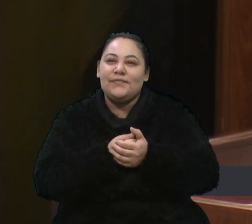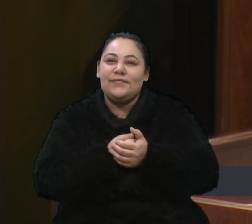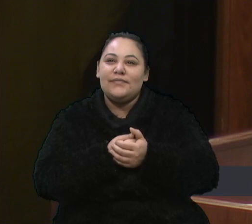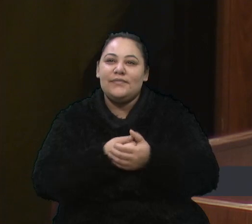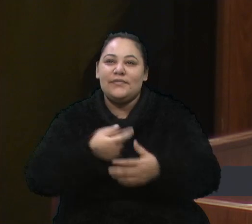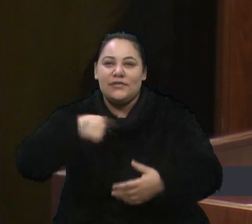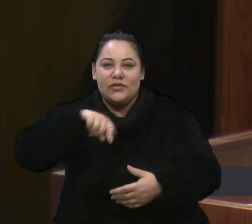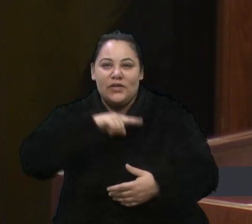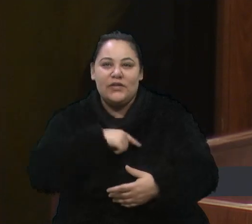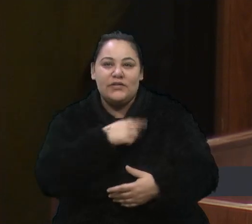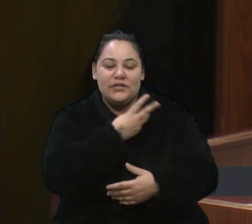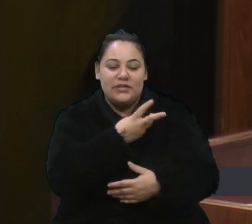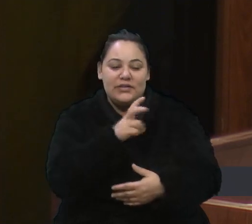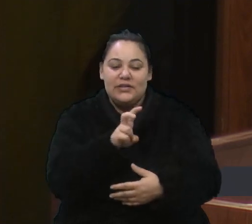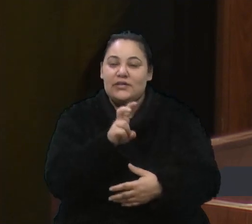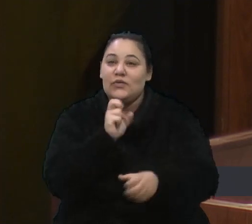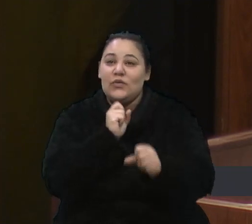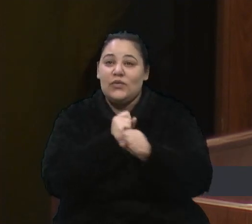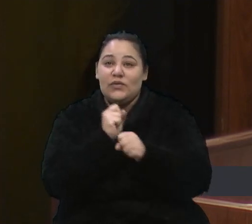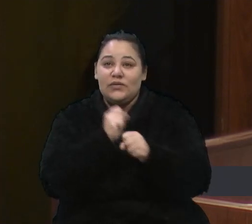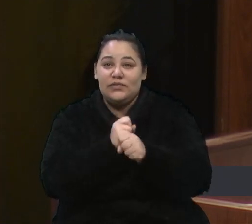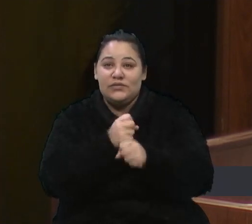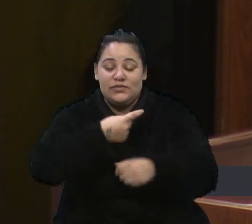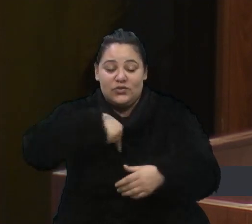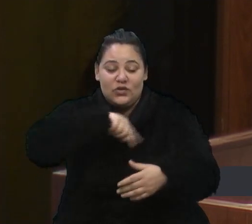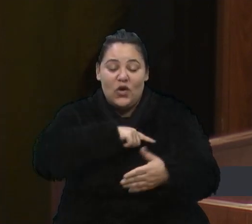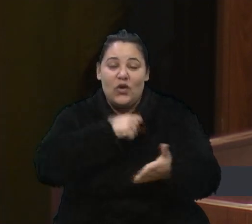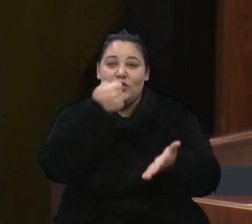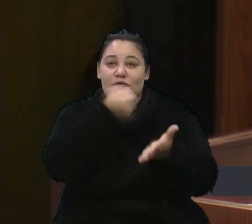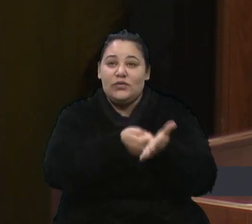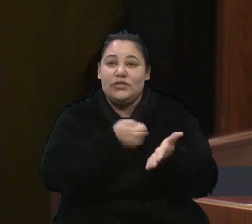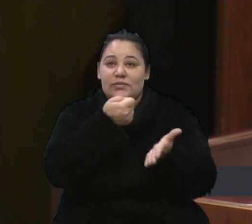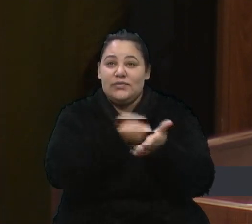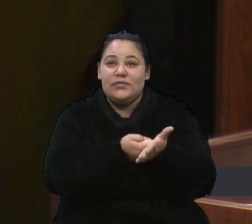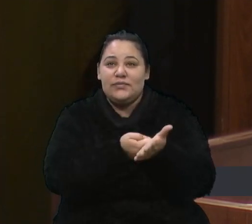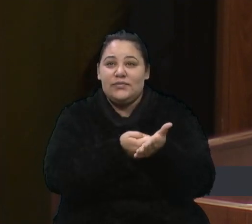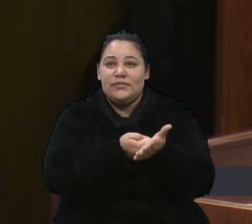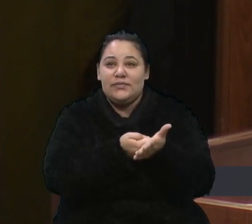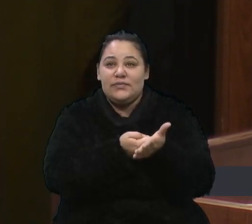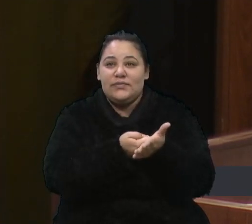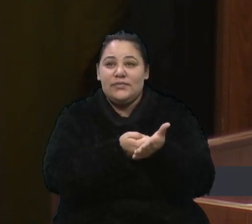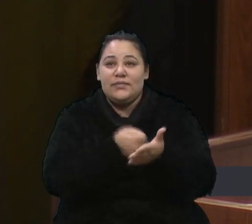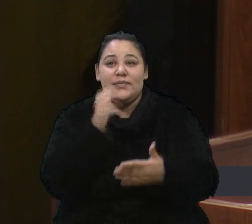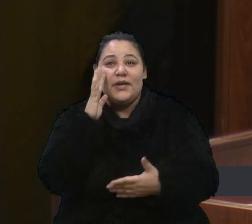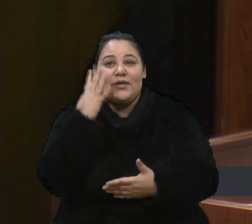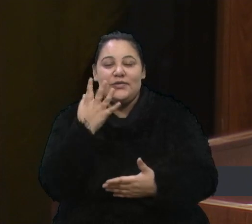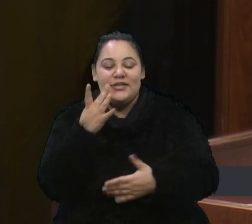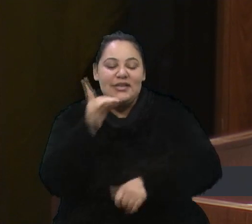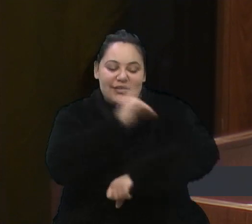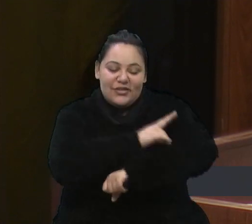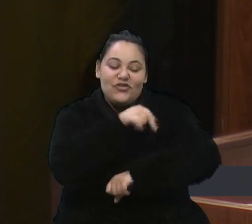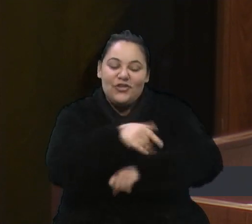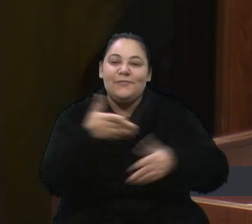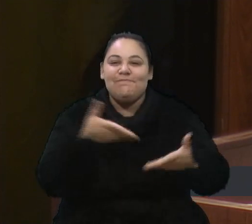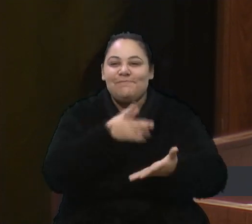nesses 35 anos, tá? A gente lutou para acontecer esse dia de hoje,